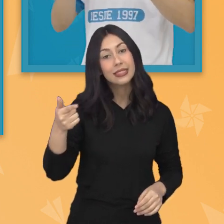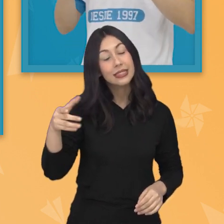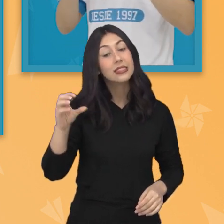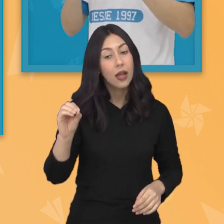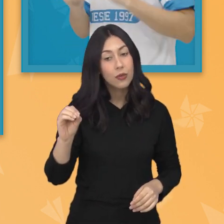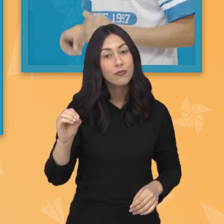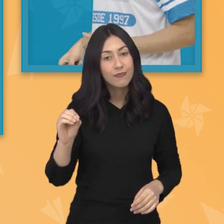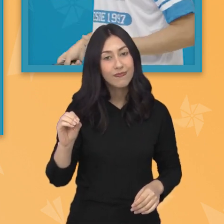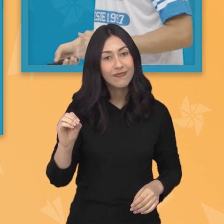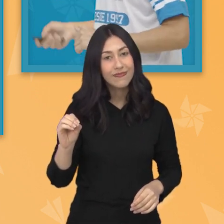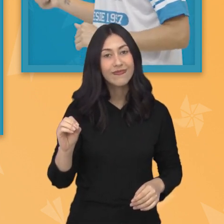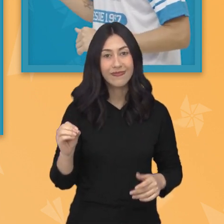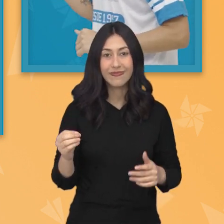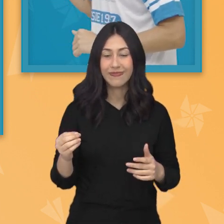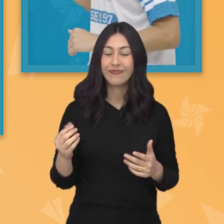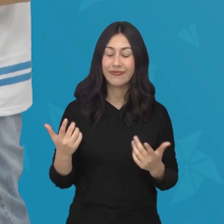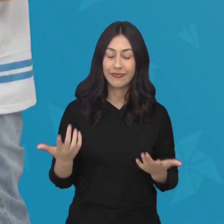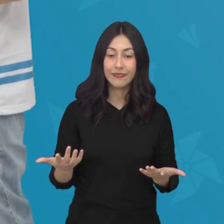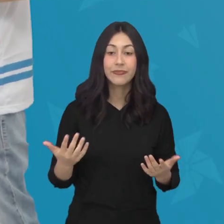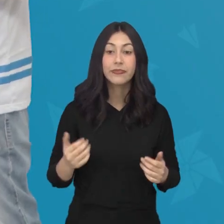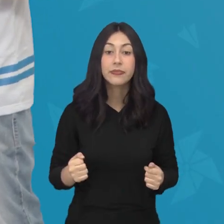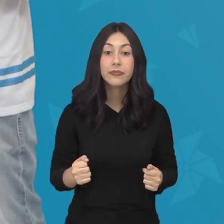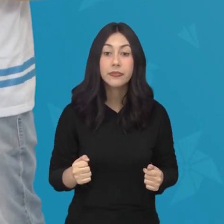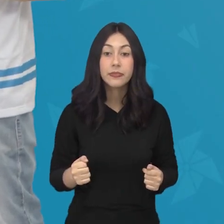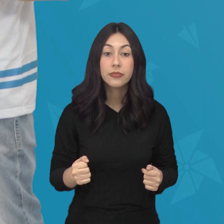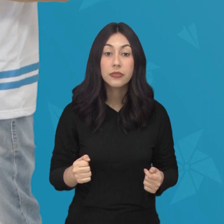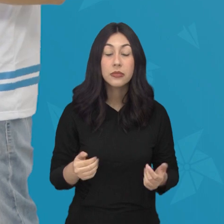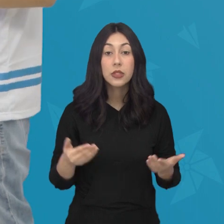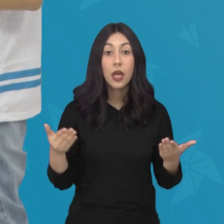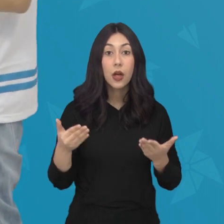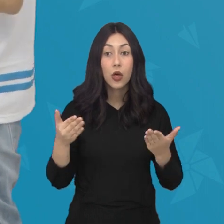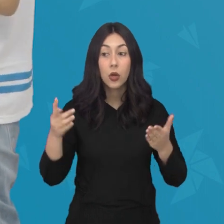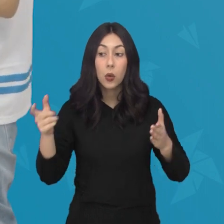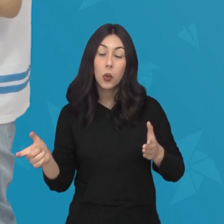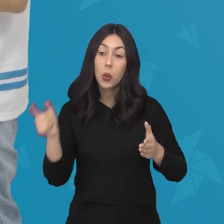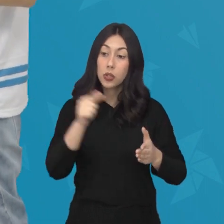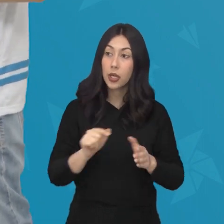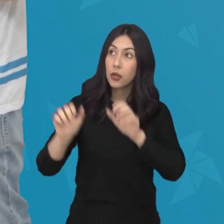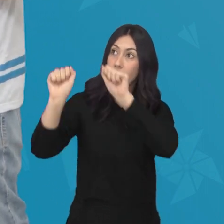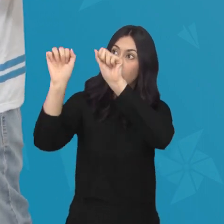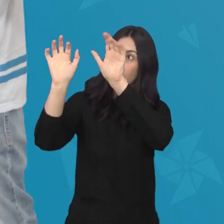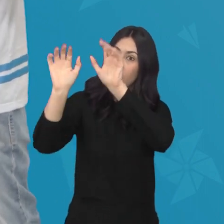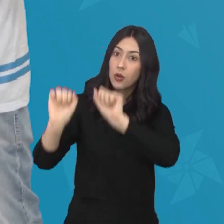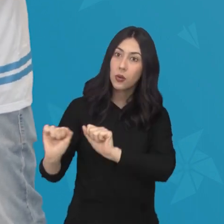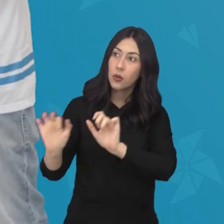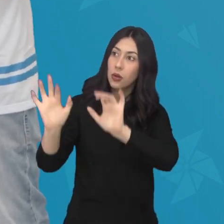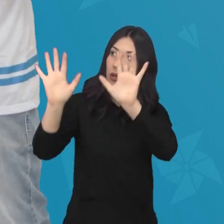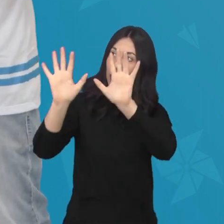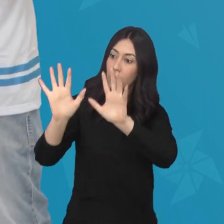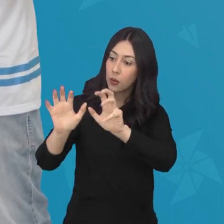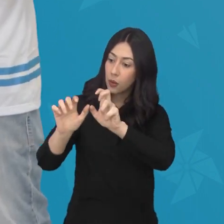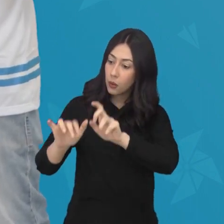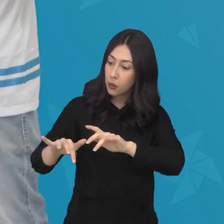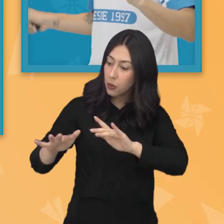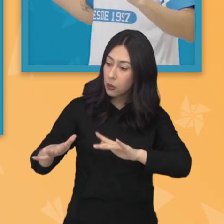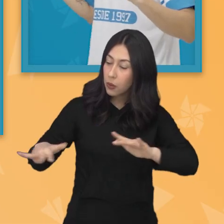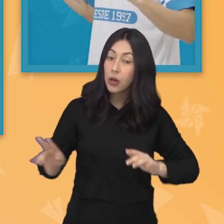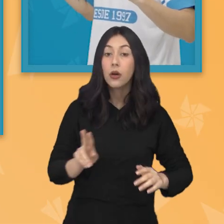essas duas ideias ao conceito. Fazendo agora o inverso, do gás para o líquido, a gente chama de